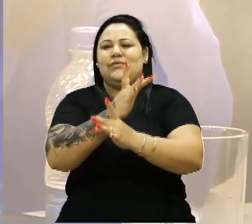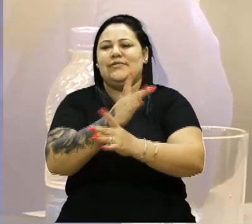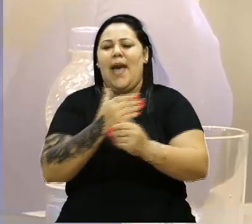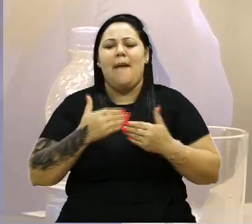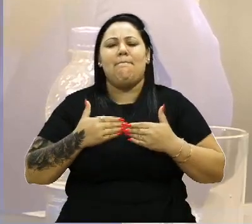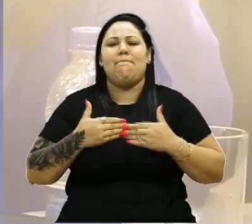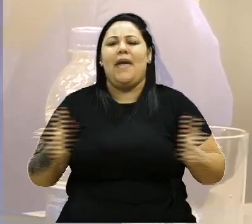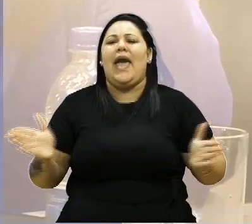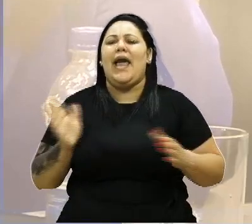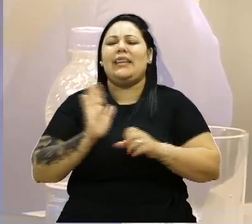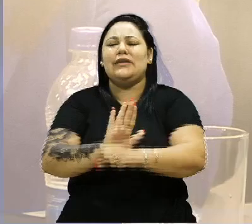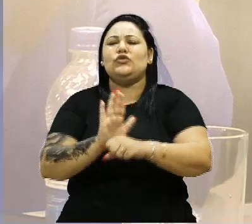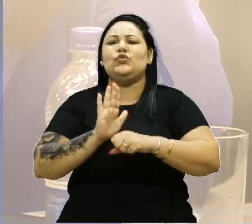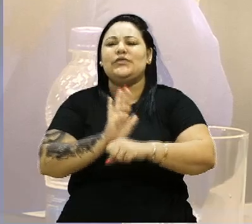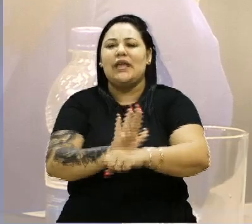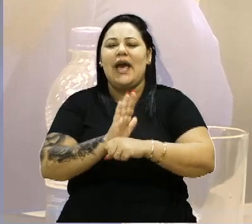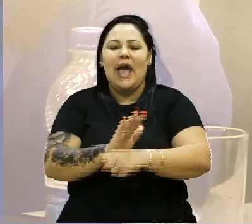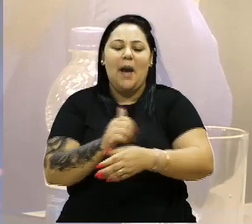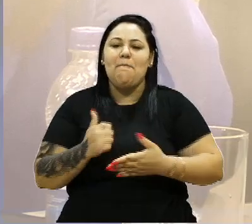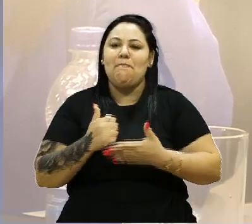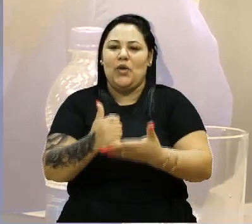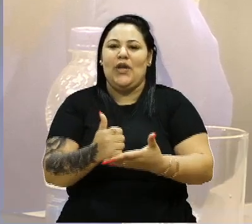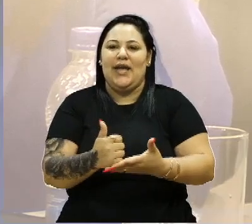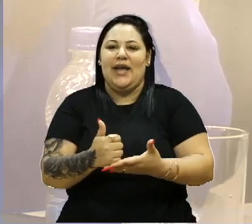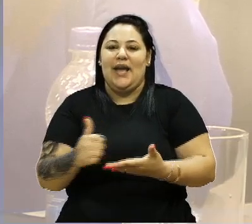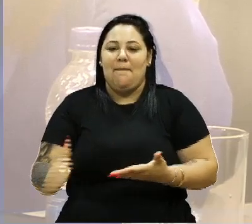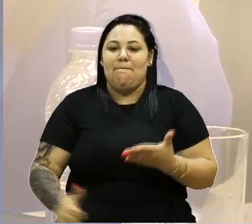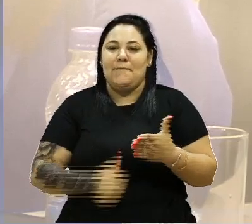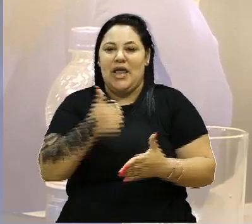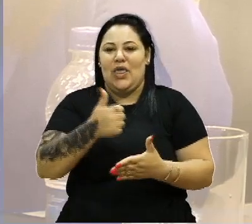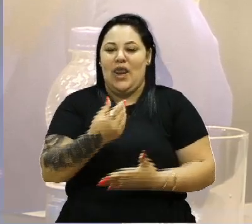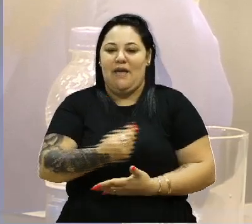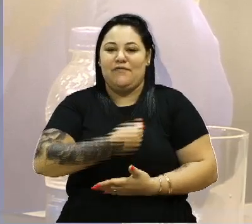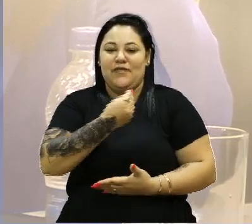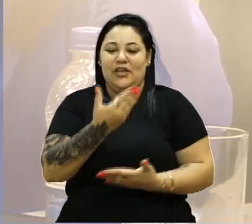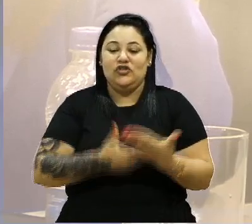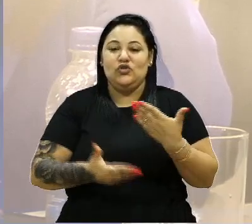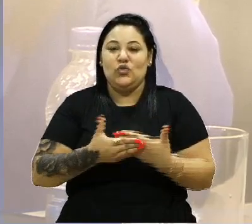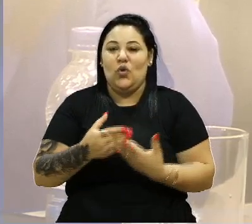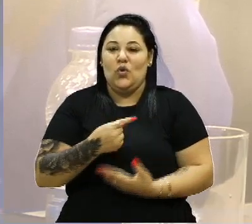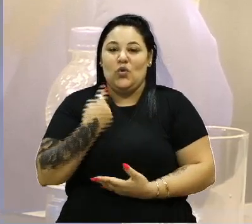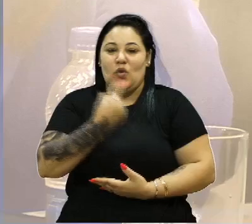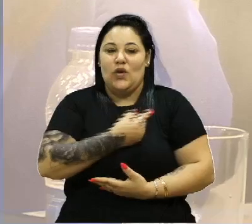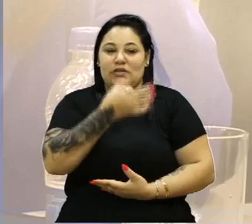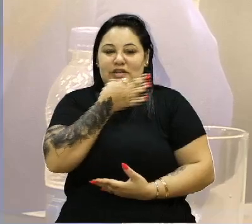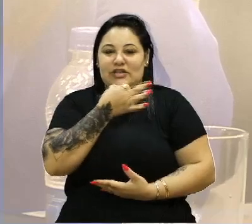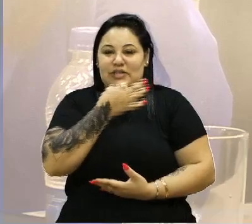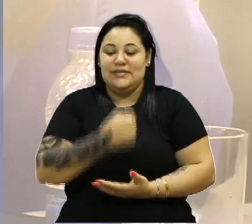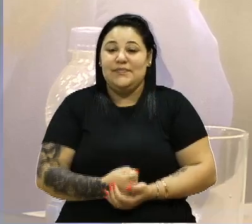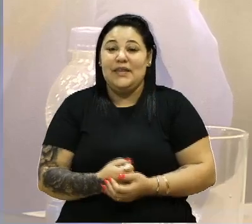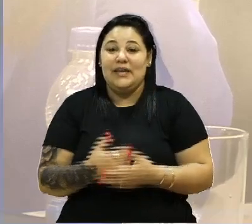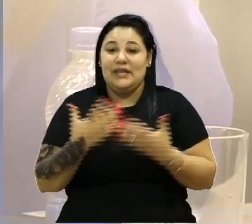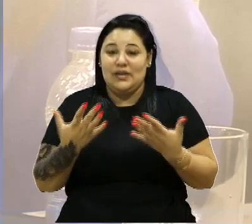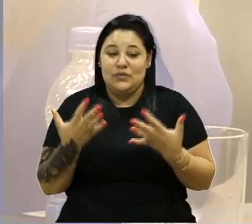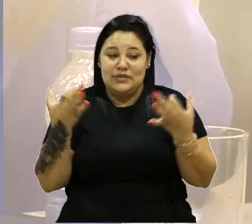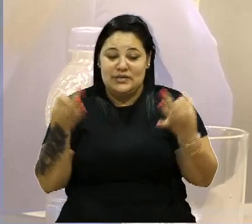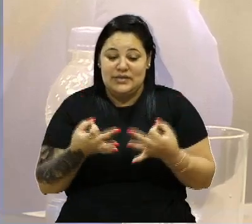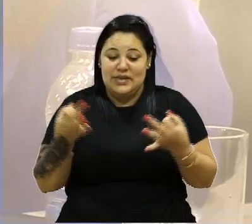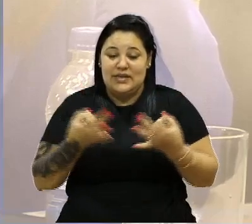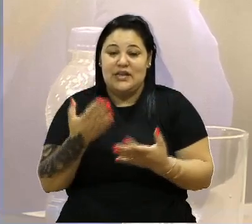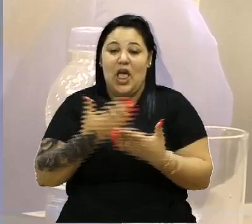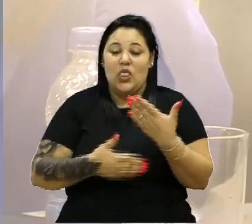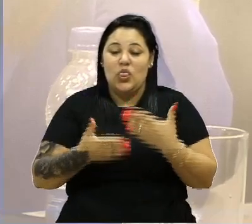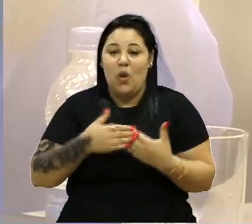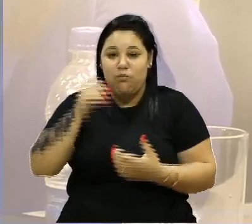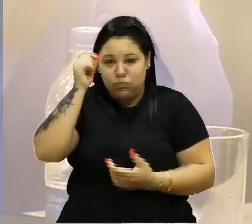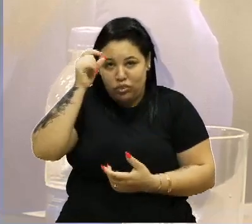ajudar, a contribuir e a melhorar a vida de todos nós caxienses. Então, certamente, todo o seu